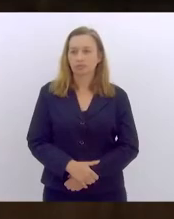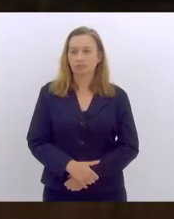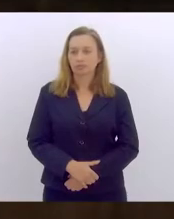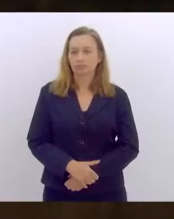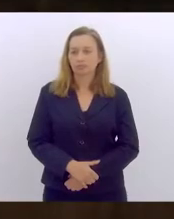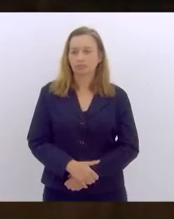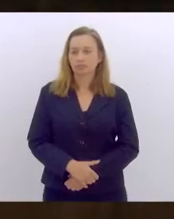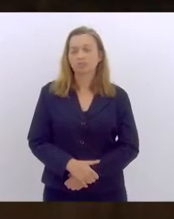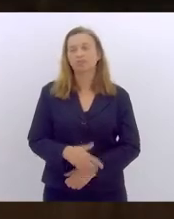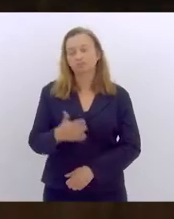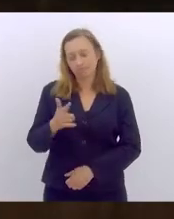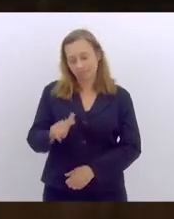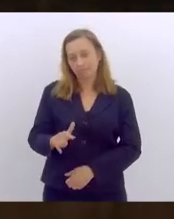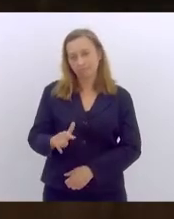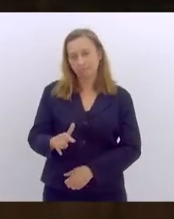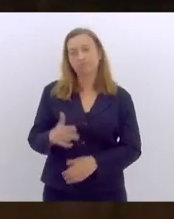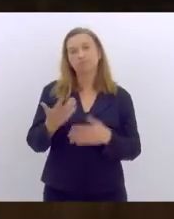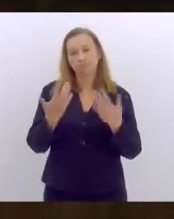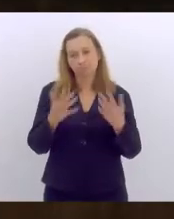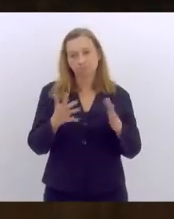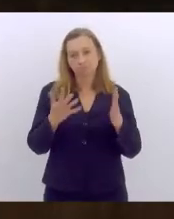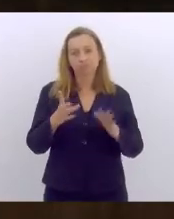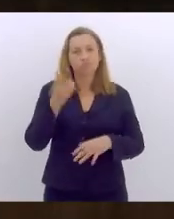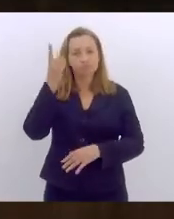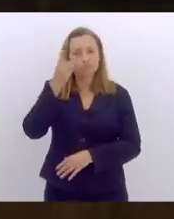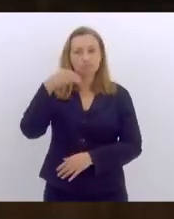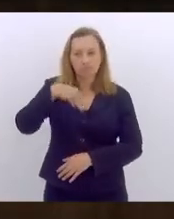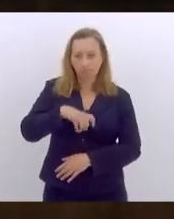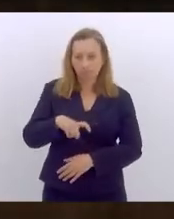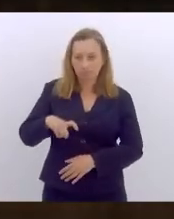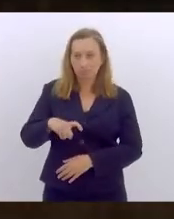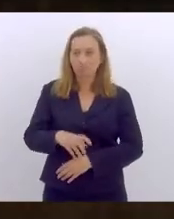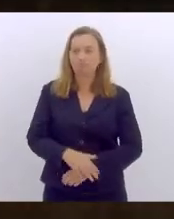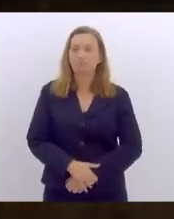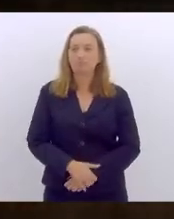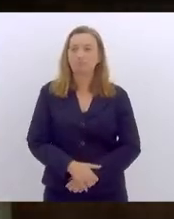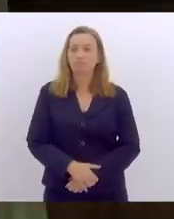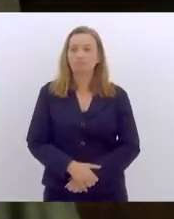primeiro, de novo, né, parabenizar o deputado Max,